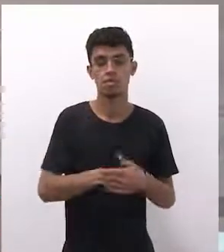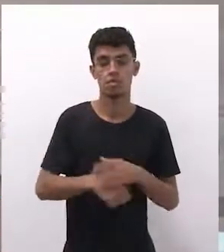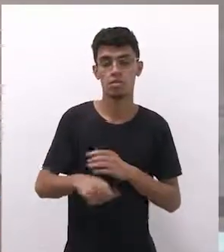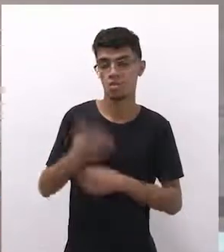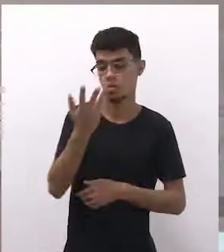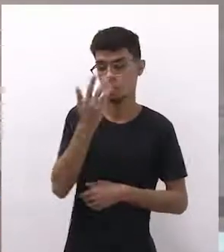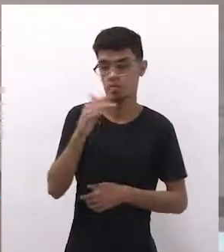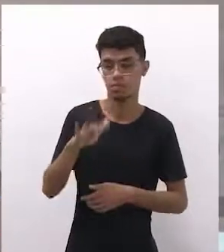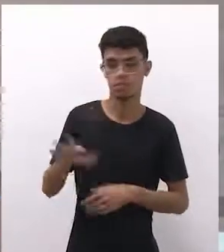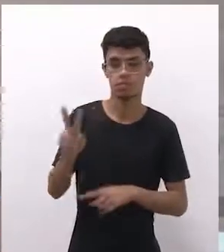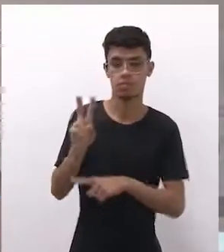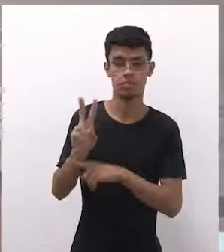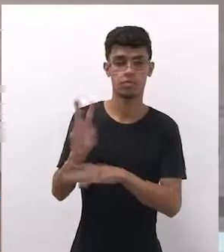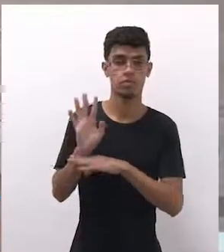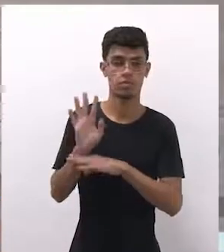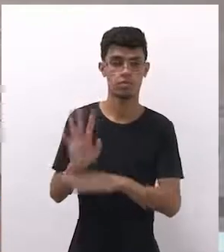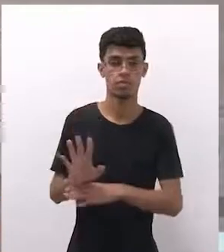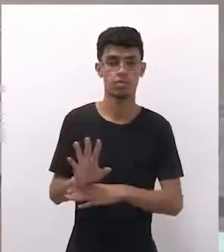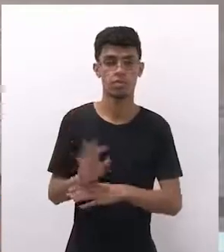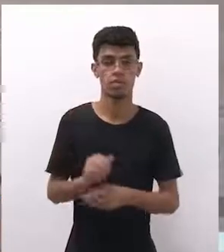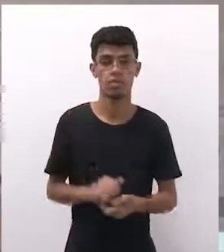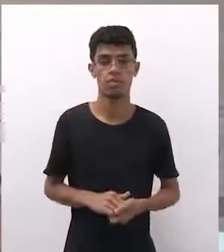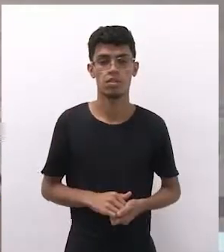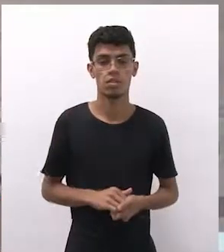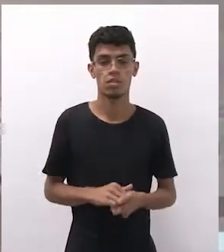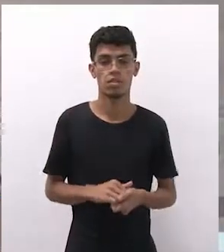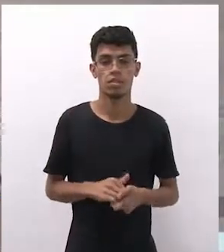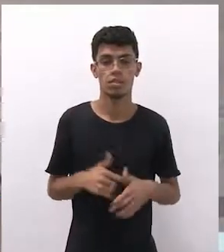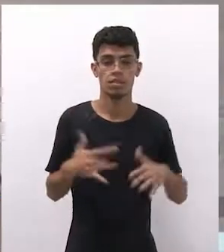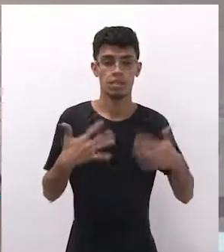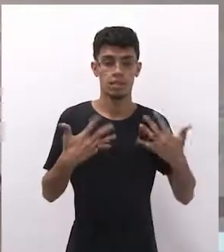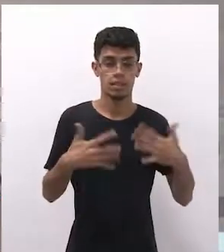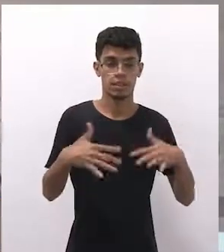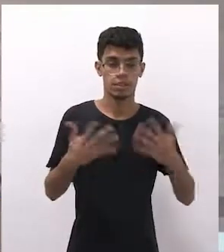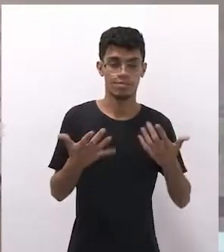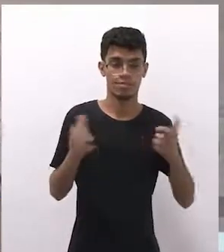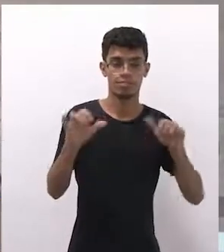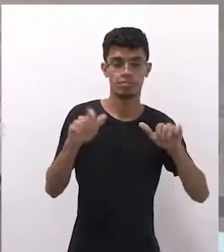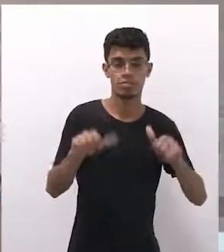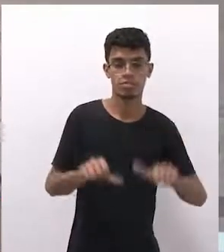criança, o impacto sobre a infância, né? Mas,